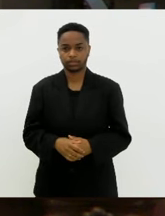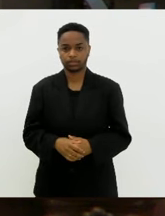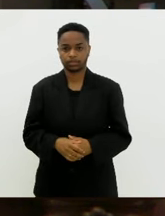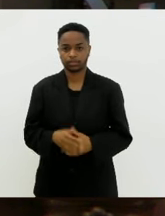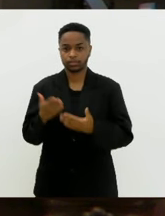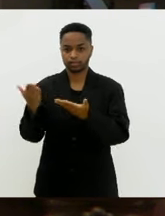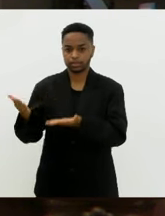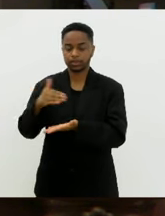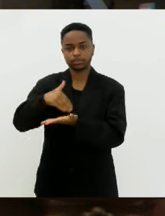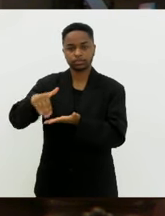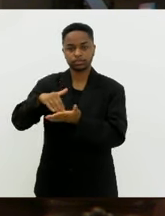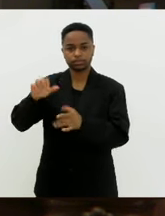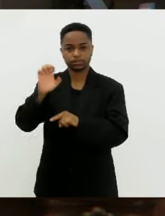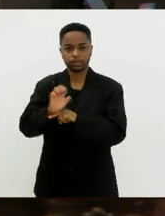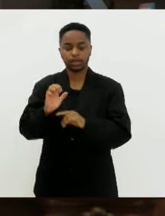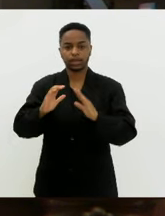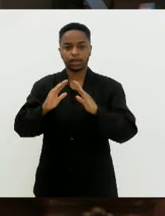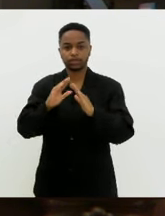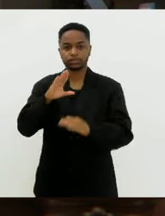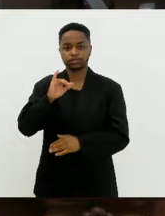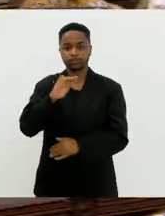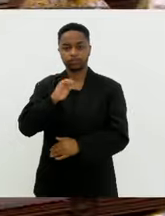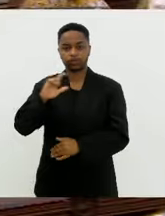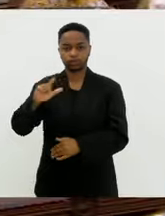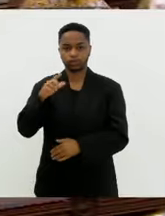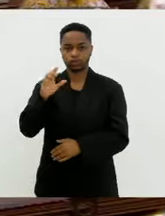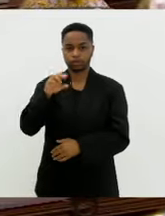secretário de Estado da Casa Civil, doutor Nicola Miccioni.